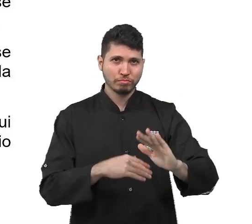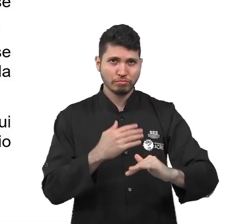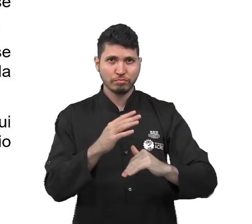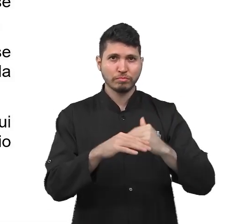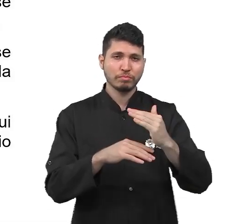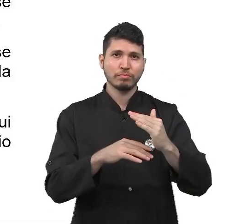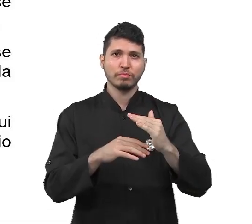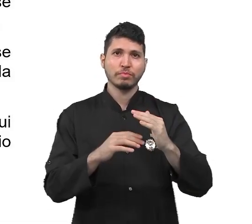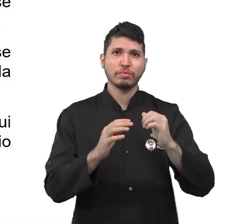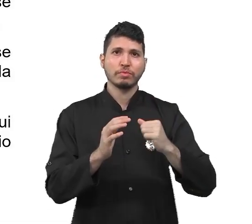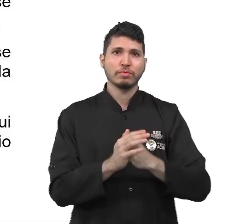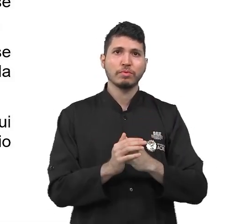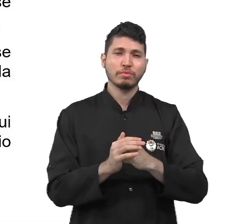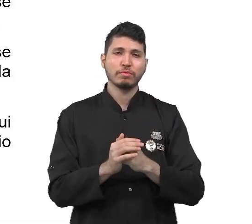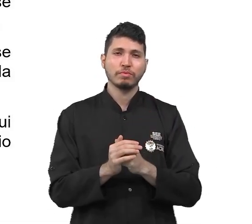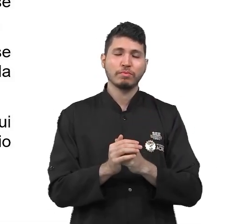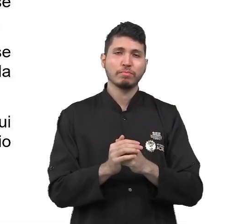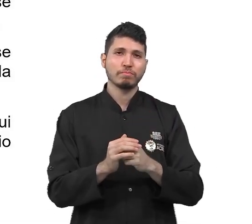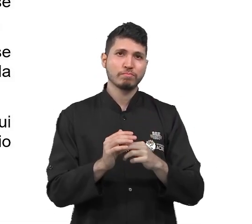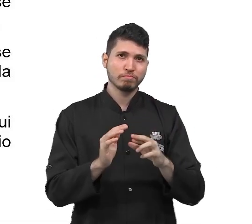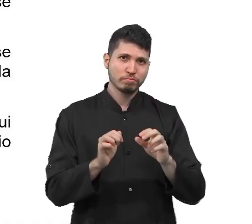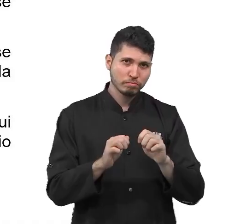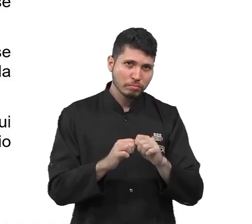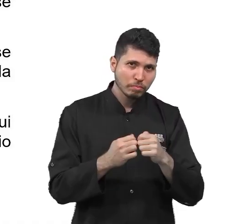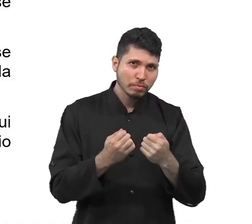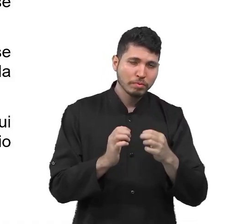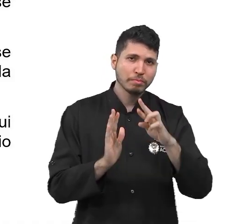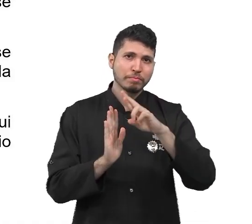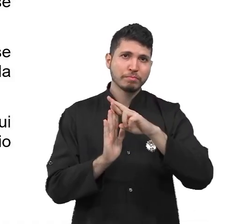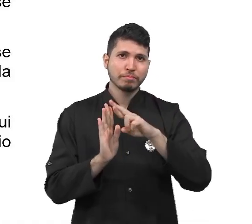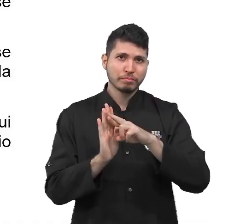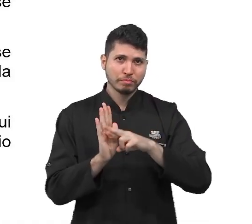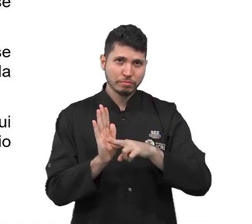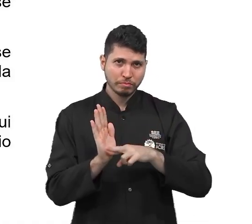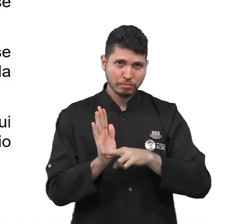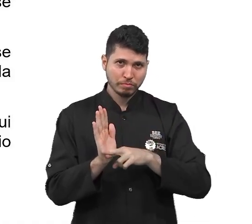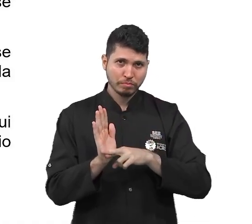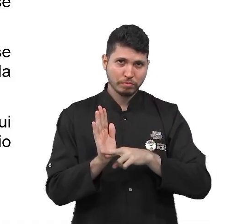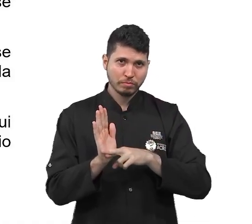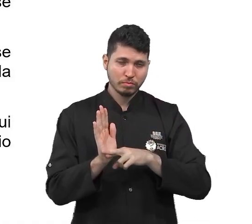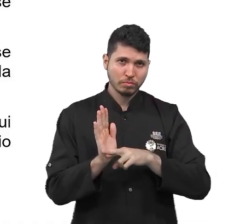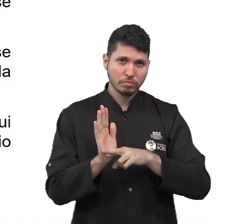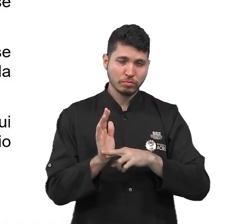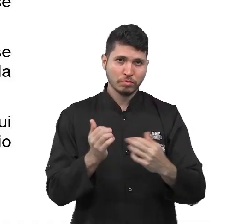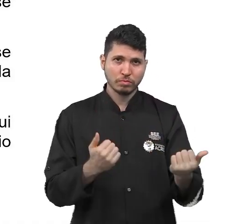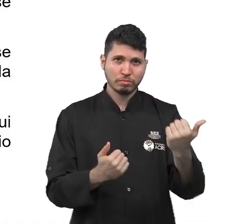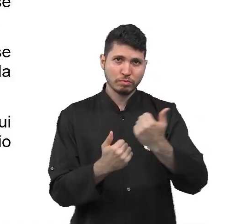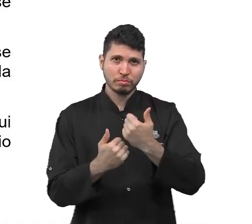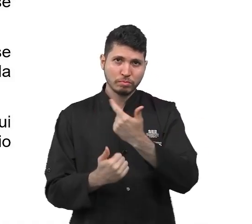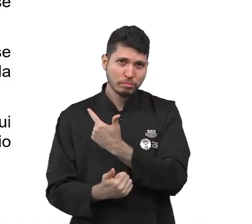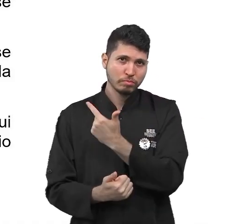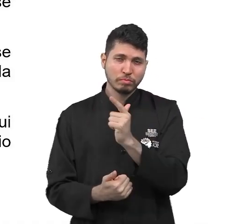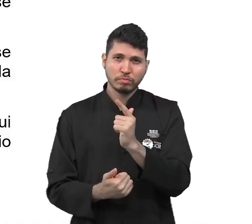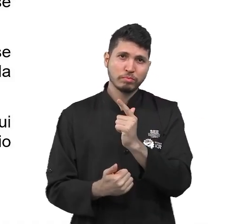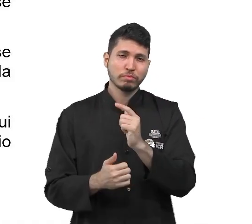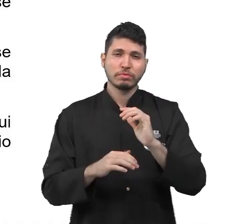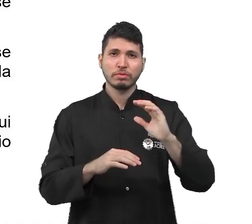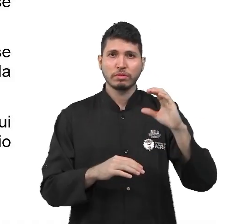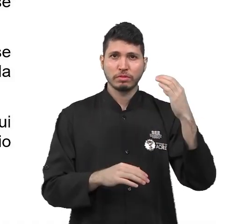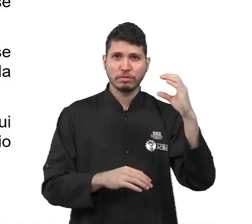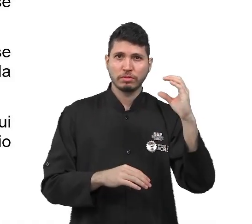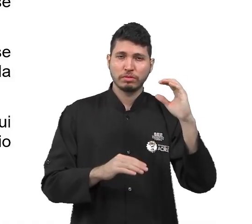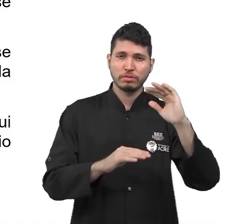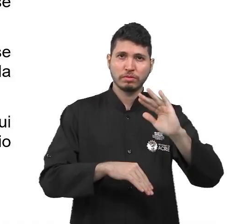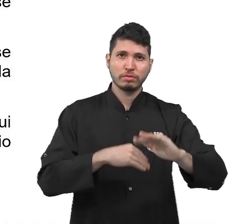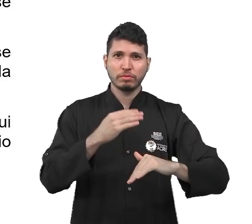quebra de um paradigma, quando a gente substitui um paradigma por outro. Então assim a ciência progride por meio